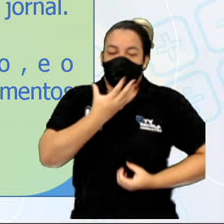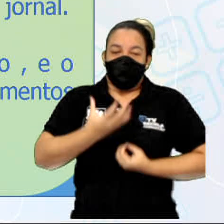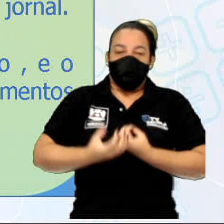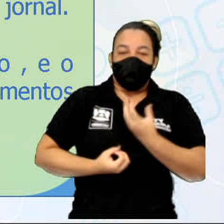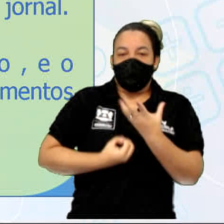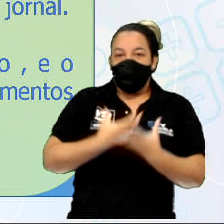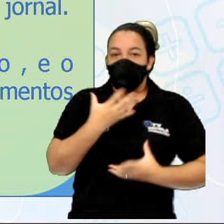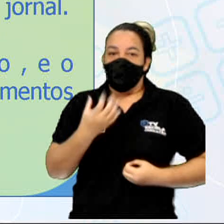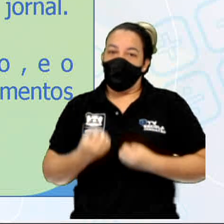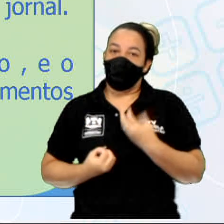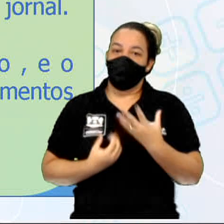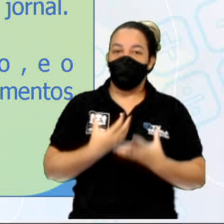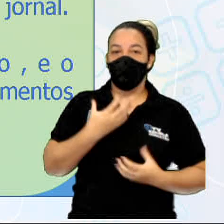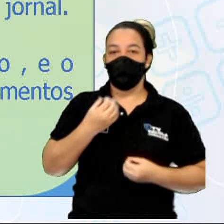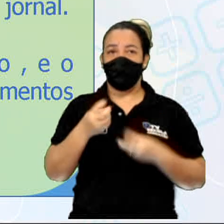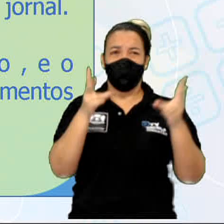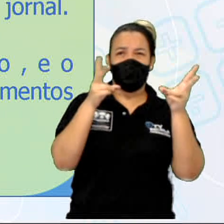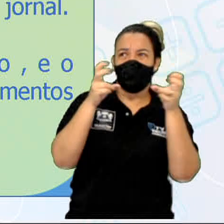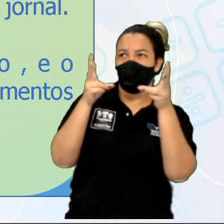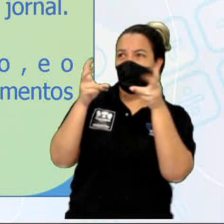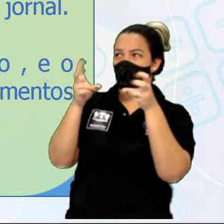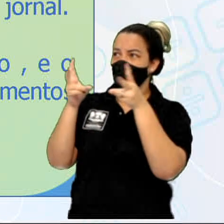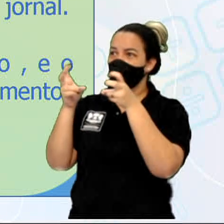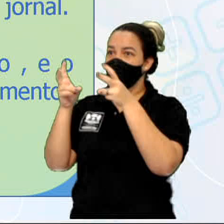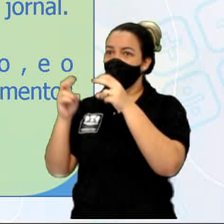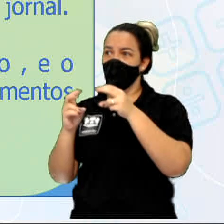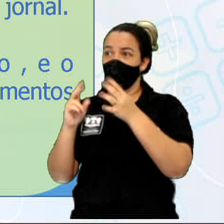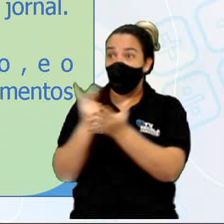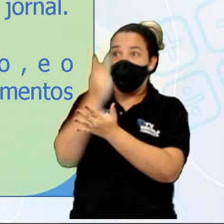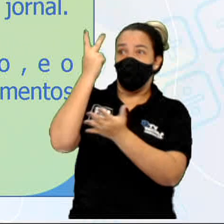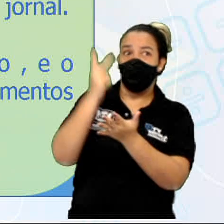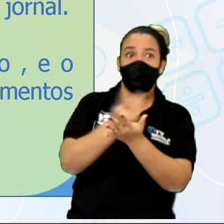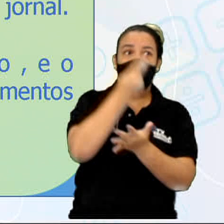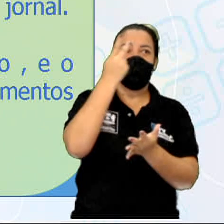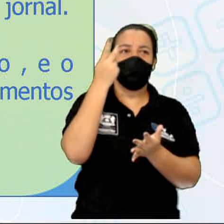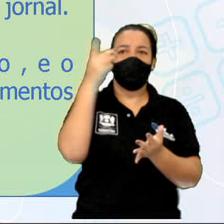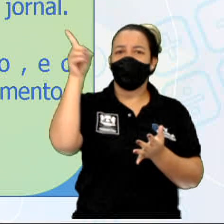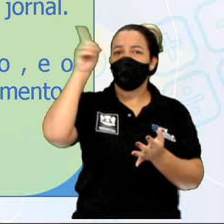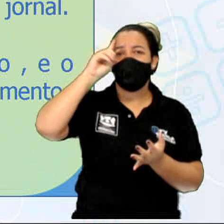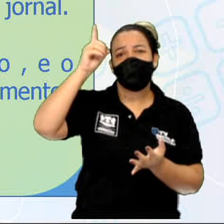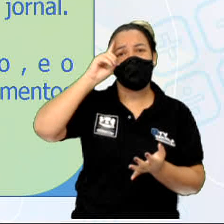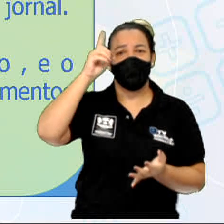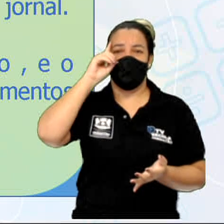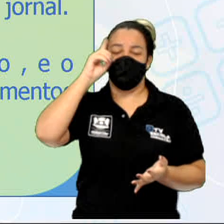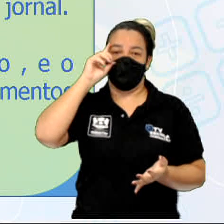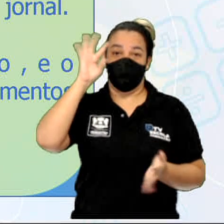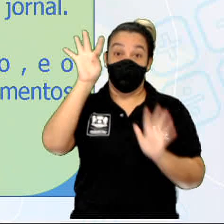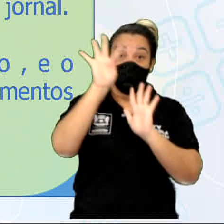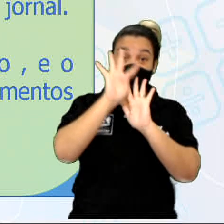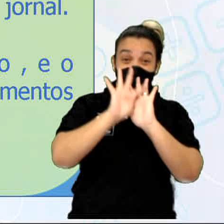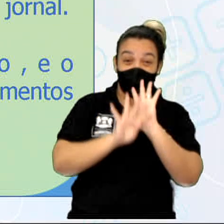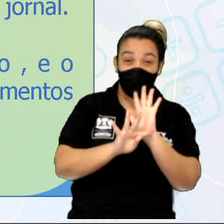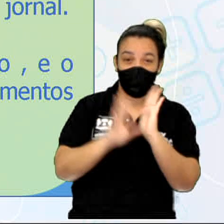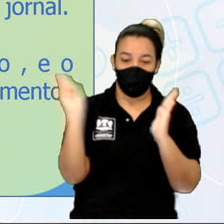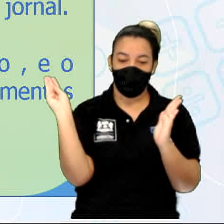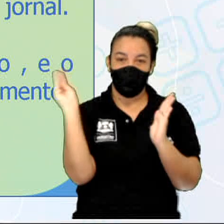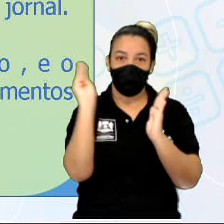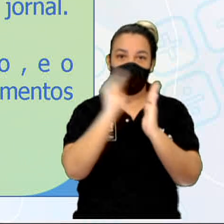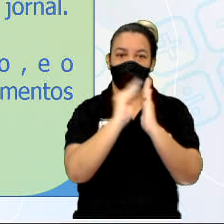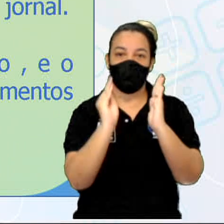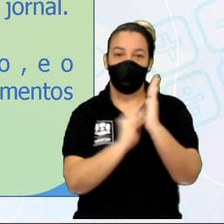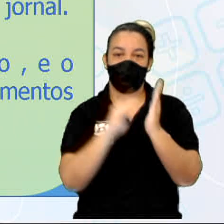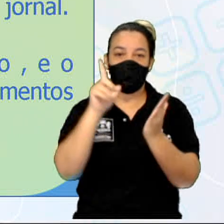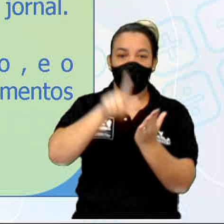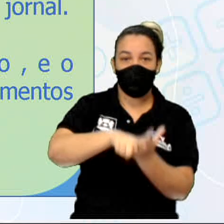olhar apurado dos fatos cotidianos. É primordialmente um texto para ser publicado no jornal. A